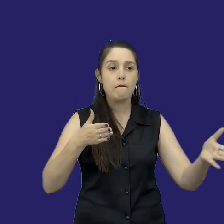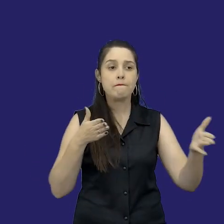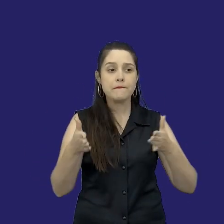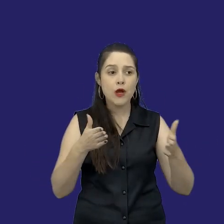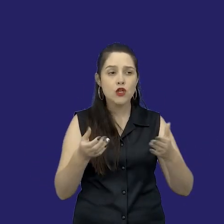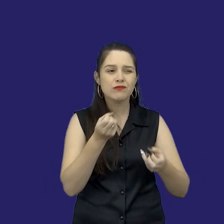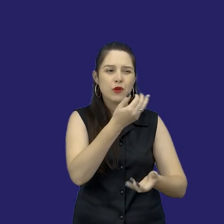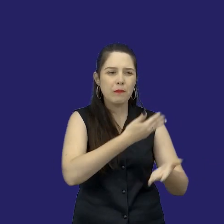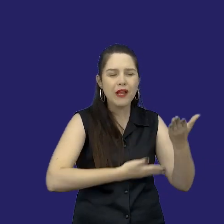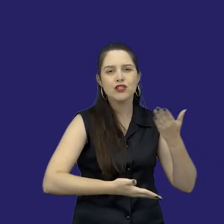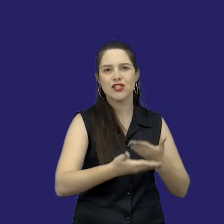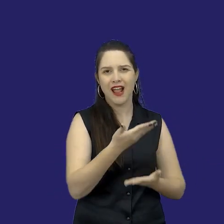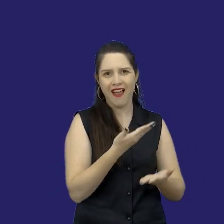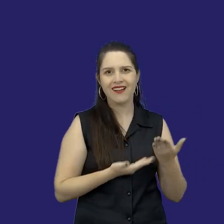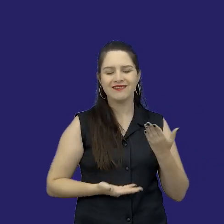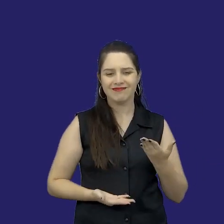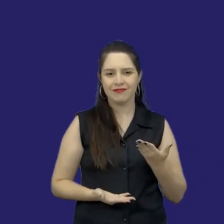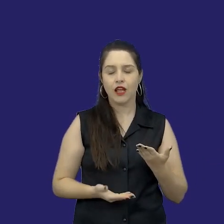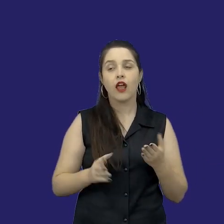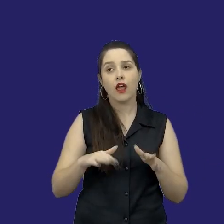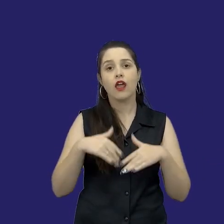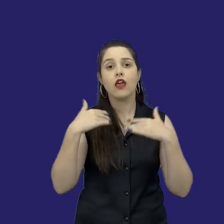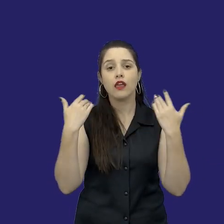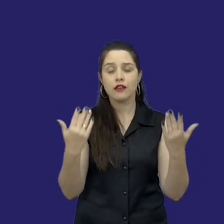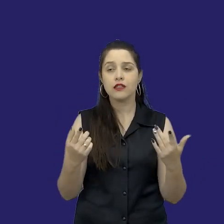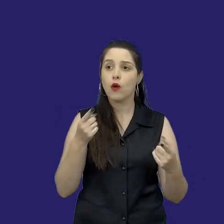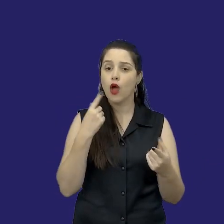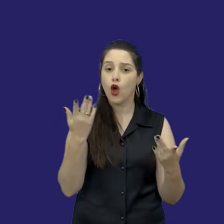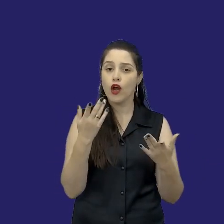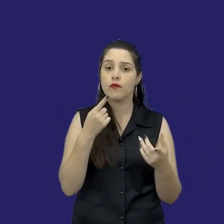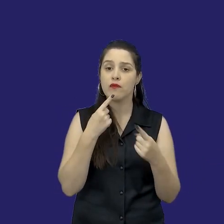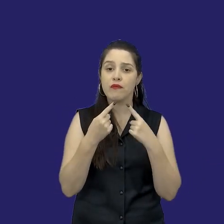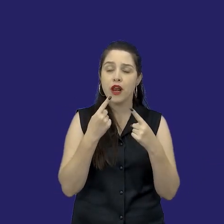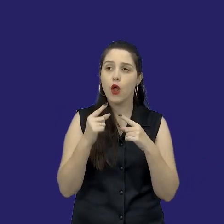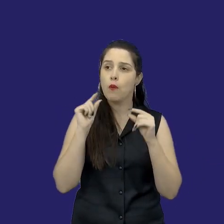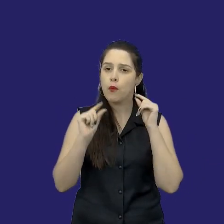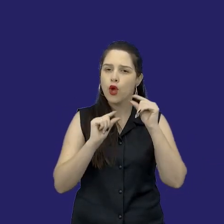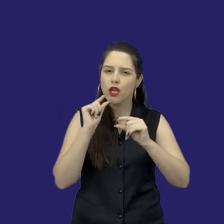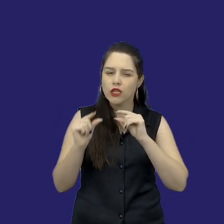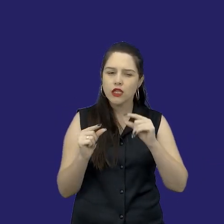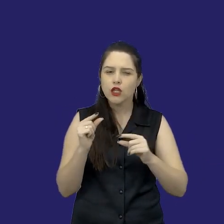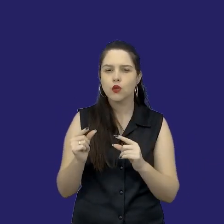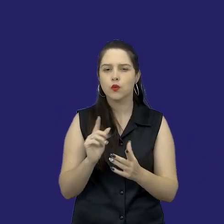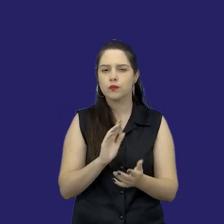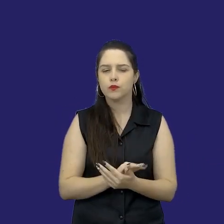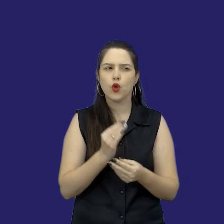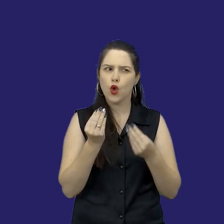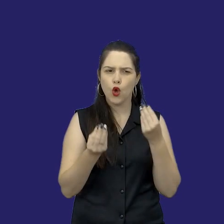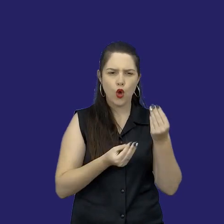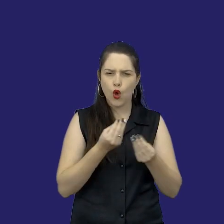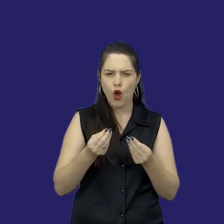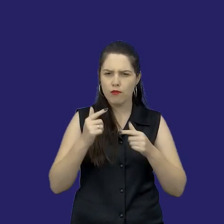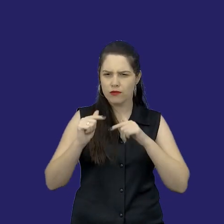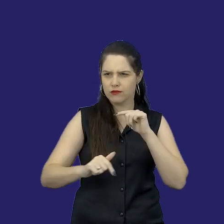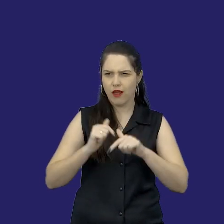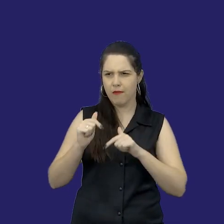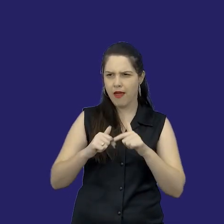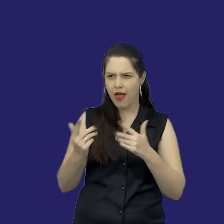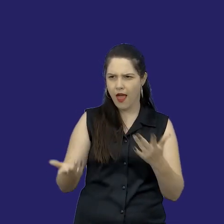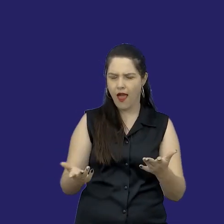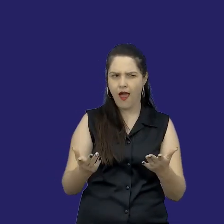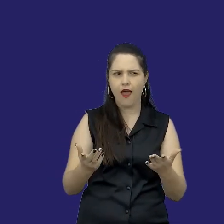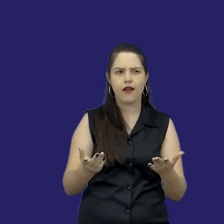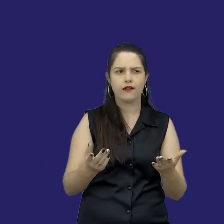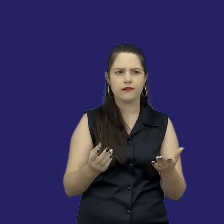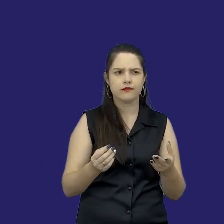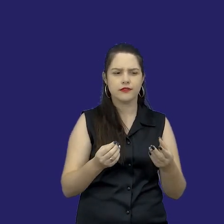de compartilhamento, tá? Então, agora nós vamos trabalhar um pouquinho, conversar um pouquinho sobre como trabalhar nas ATPCs,